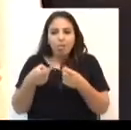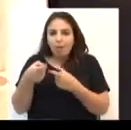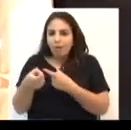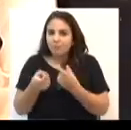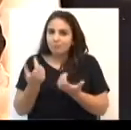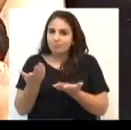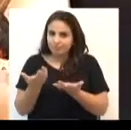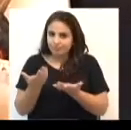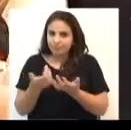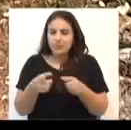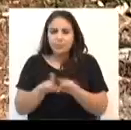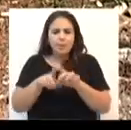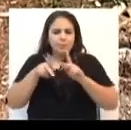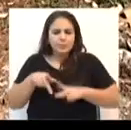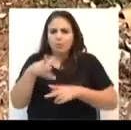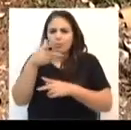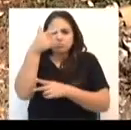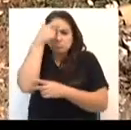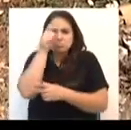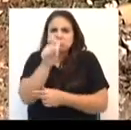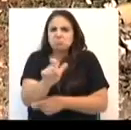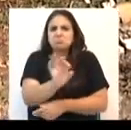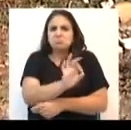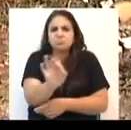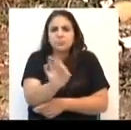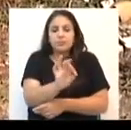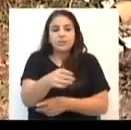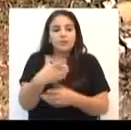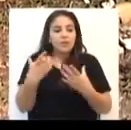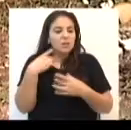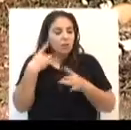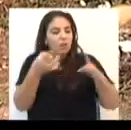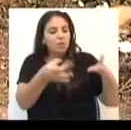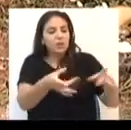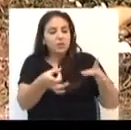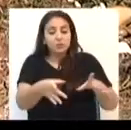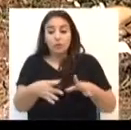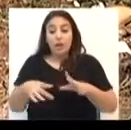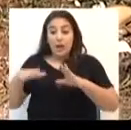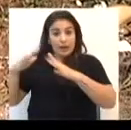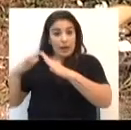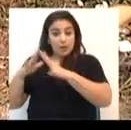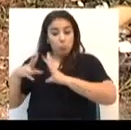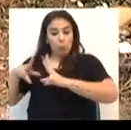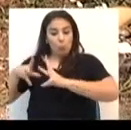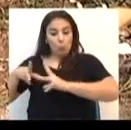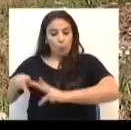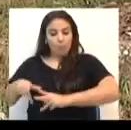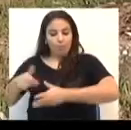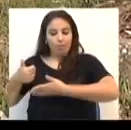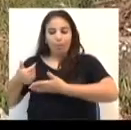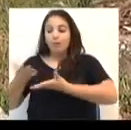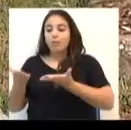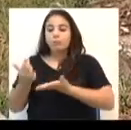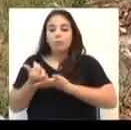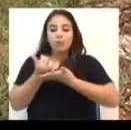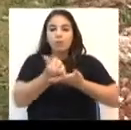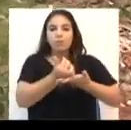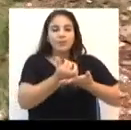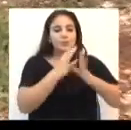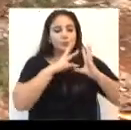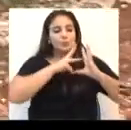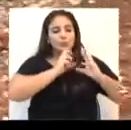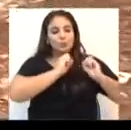coisa. E a pessoa não se conscientiza, vem aqui, larga o lixo, vai embora, faz a limpeza na casa deles, traz para cá, parece que